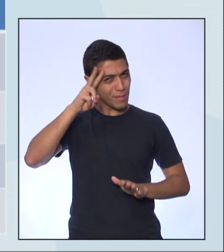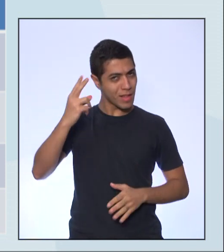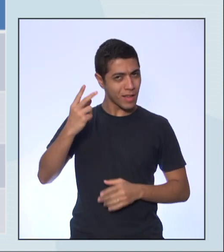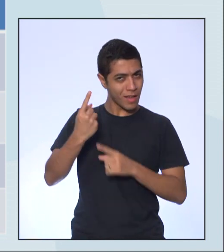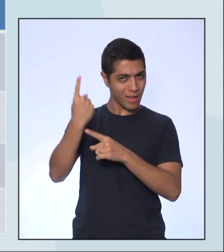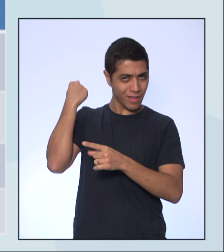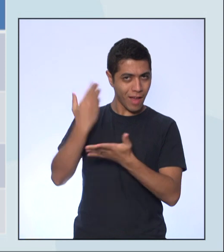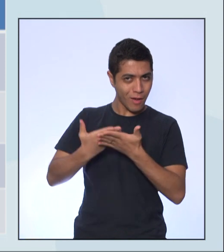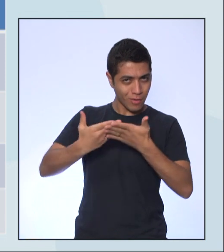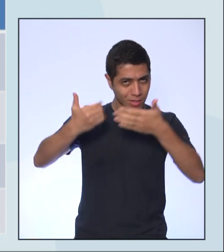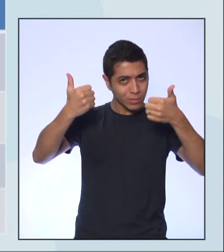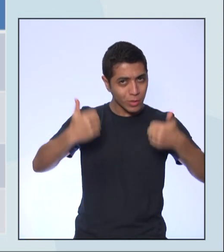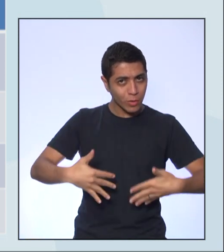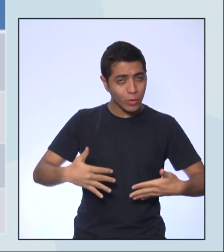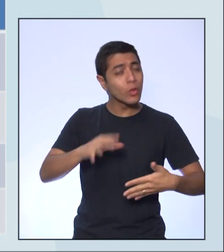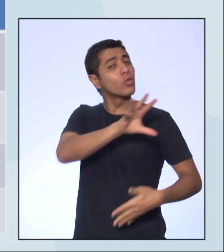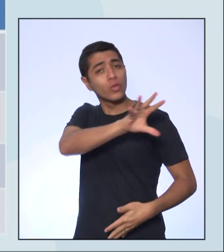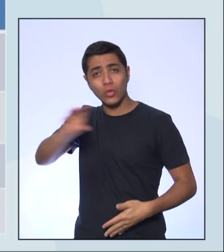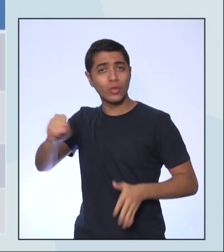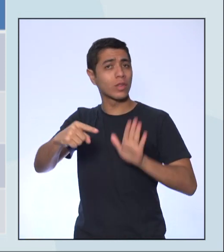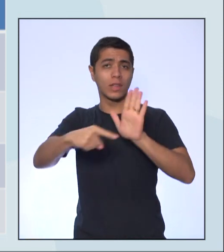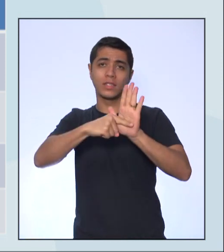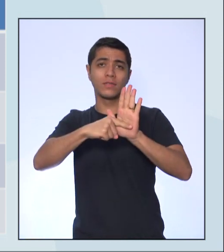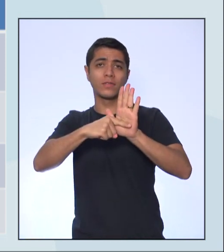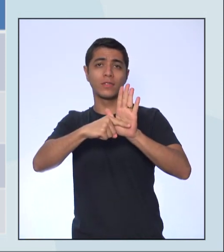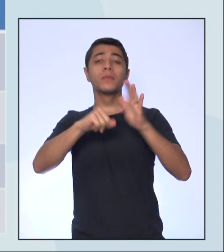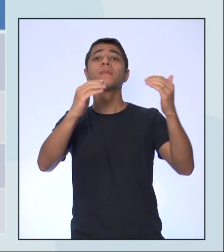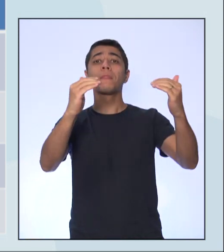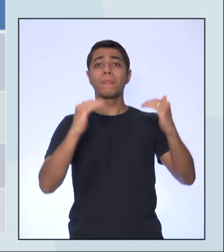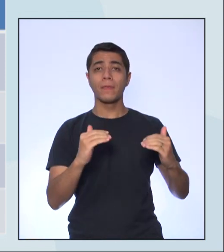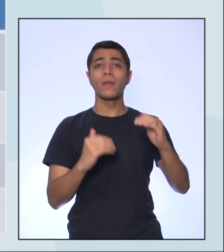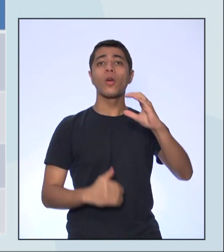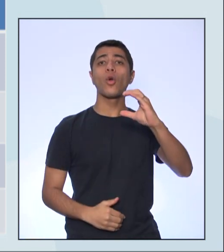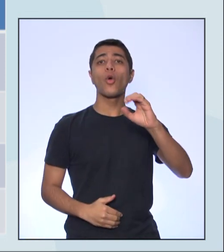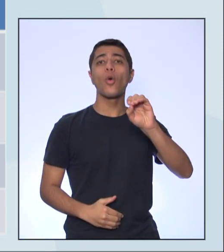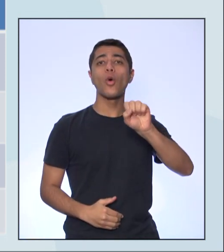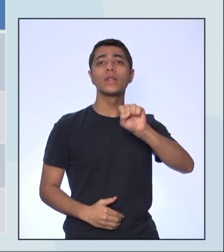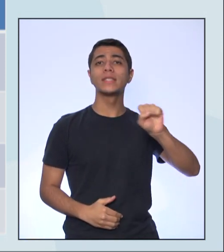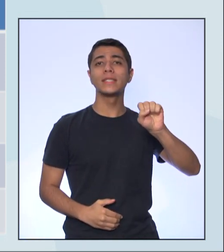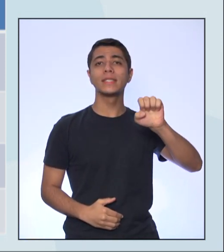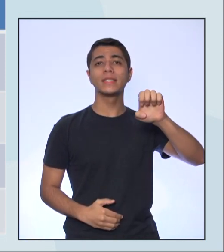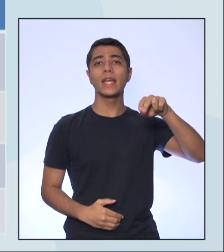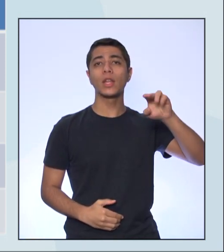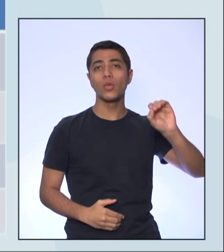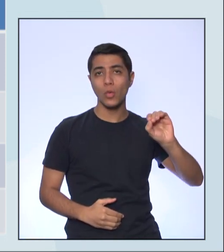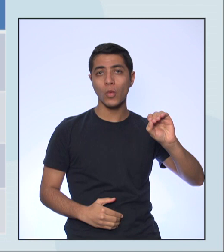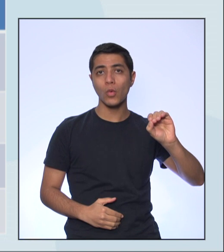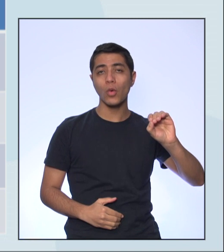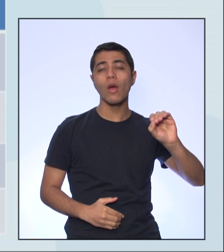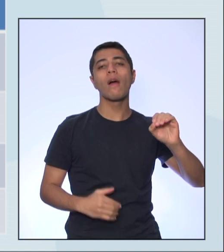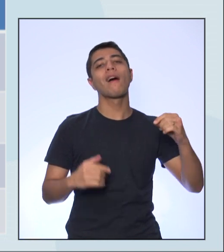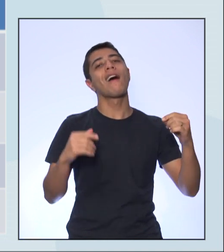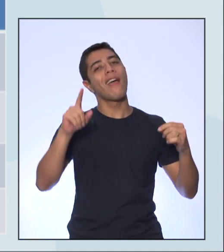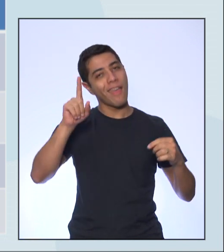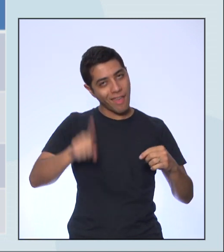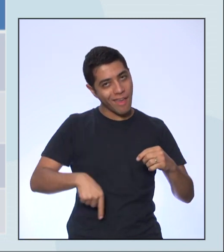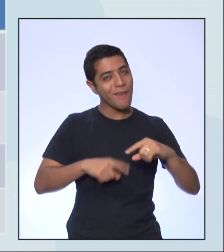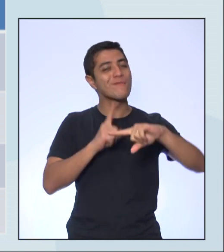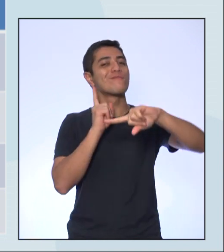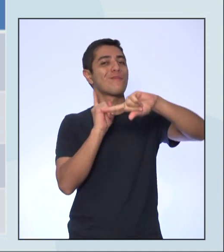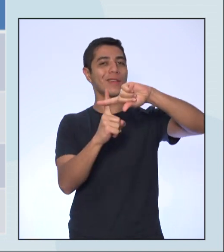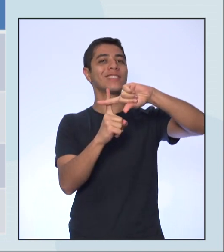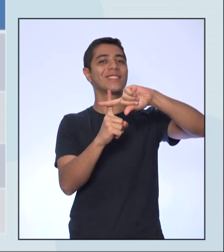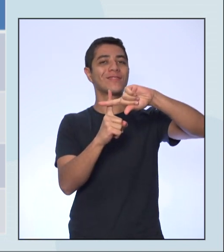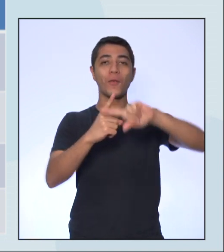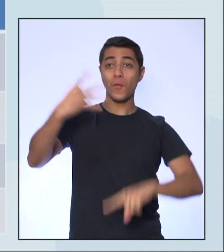é negativo o cosseno o quadrante que é o quarto ele é positivo se ele é positivo